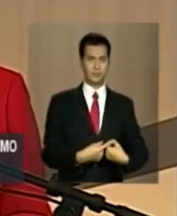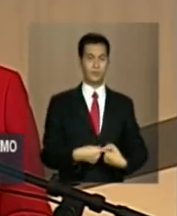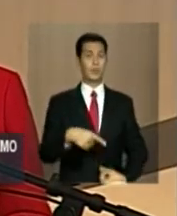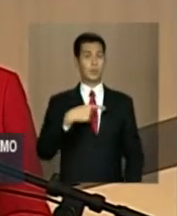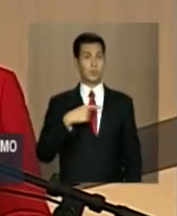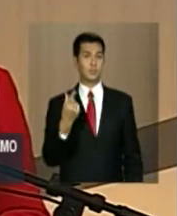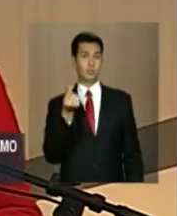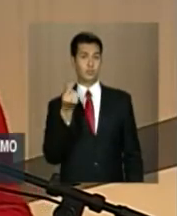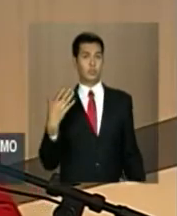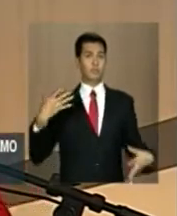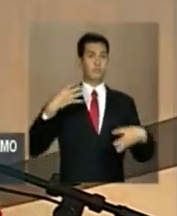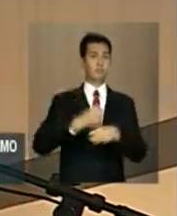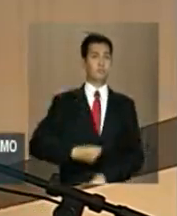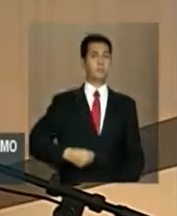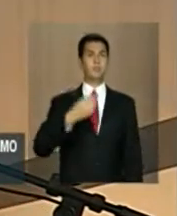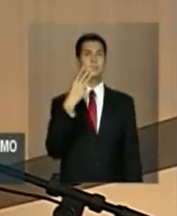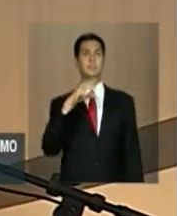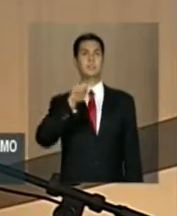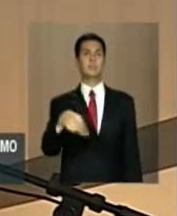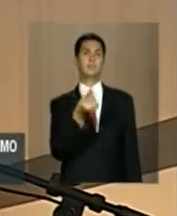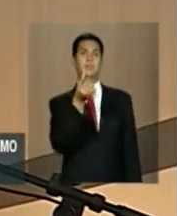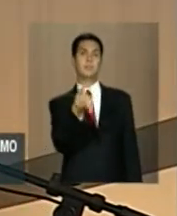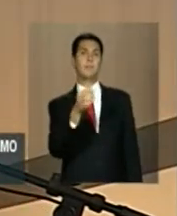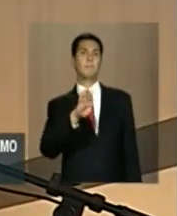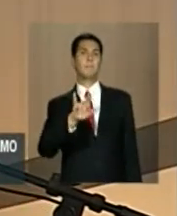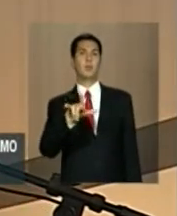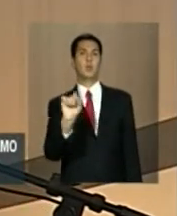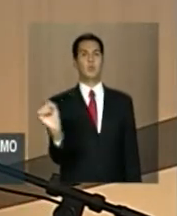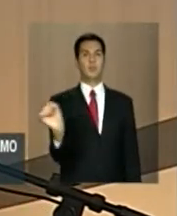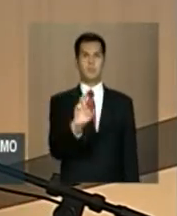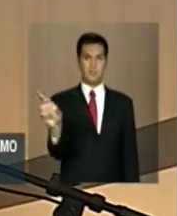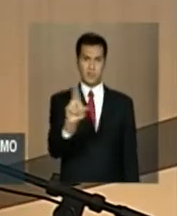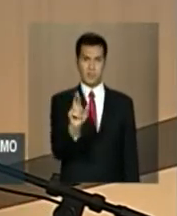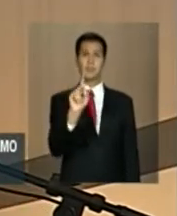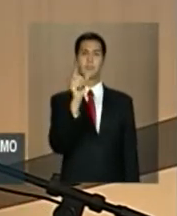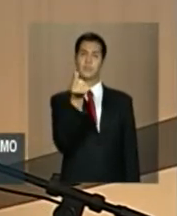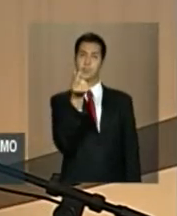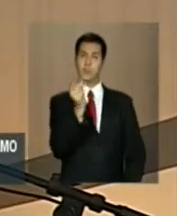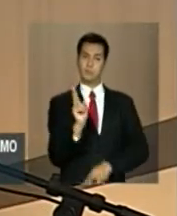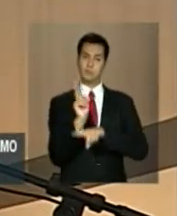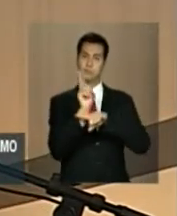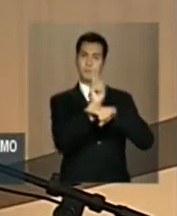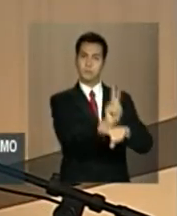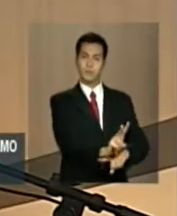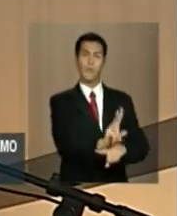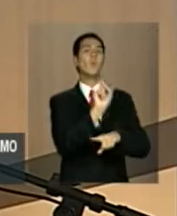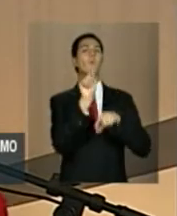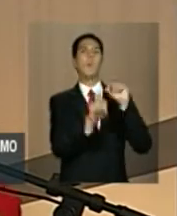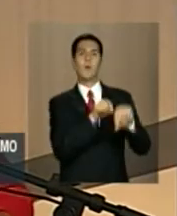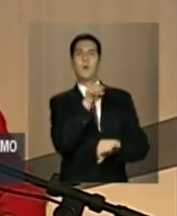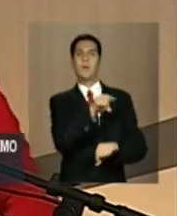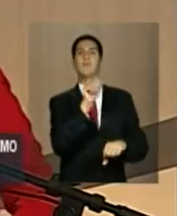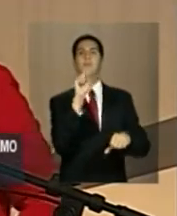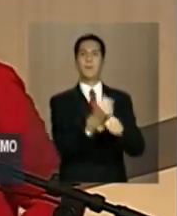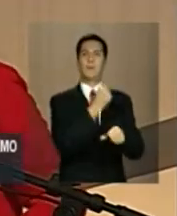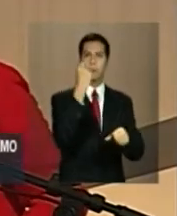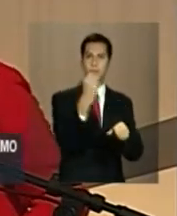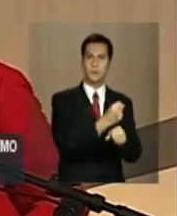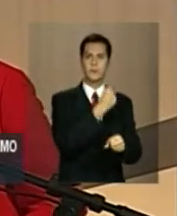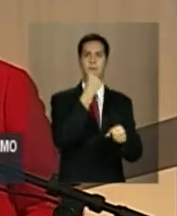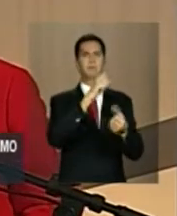bilhões de reais em financiamento de investimento em obras e